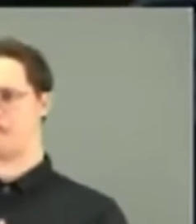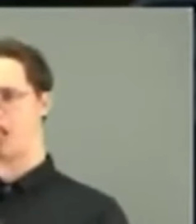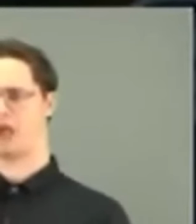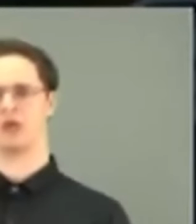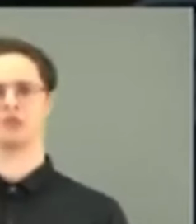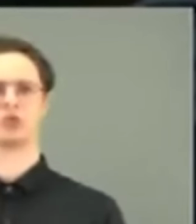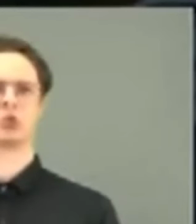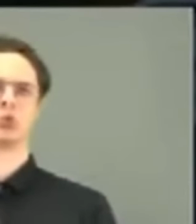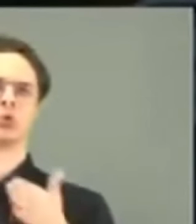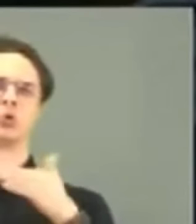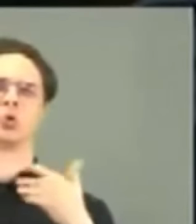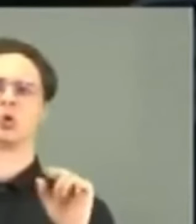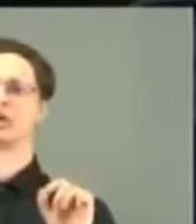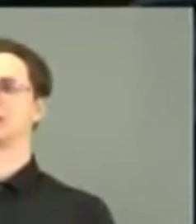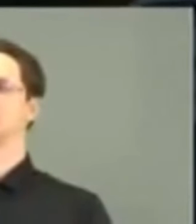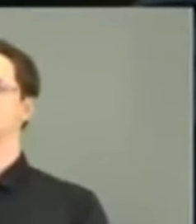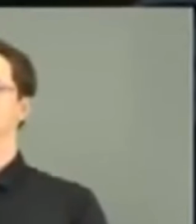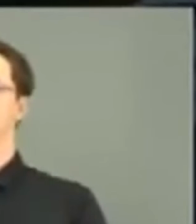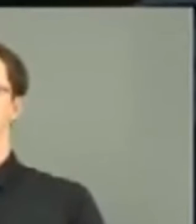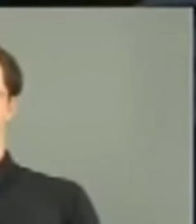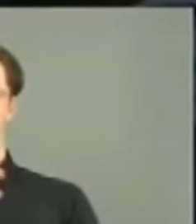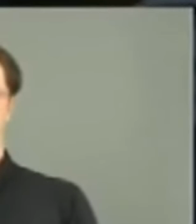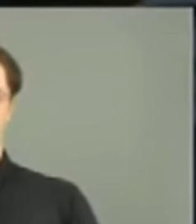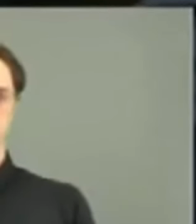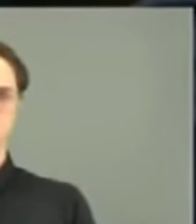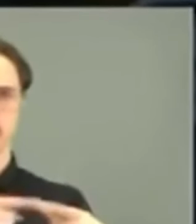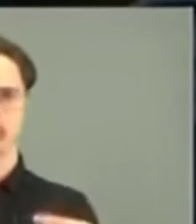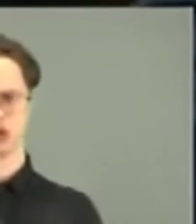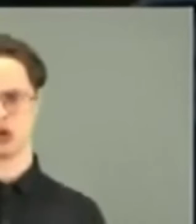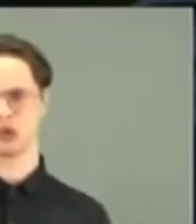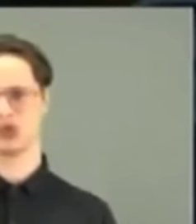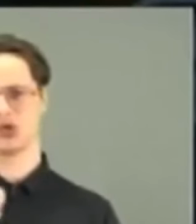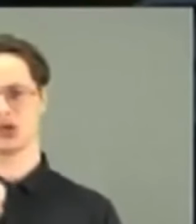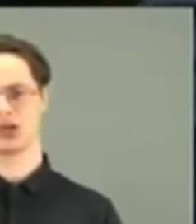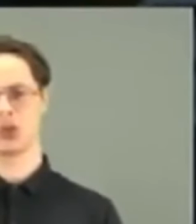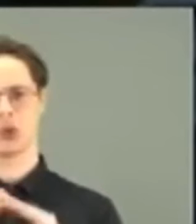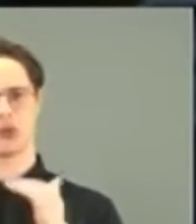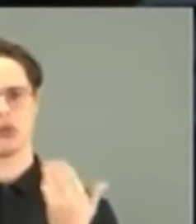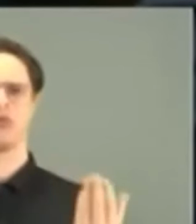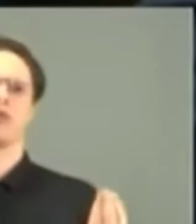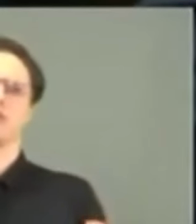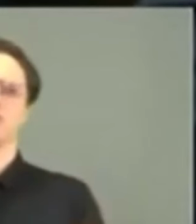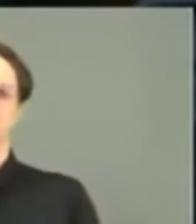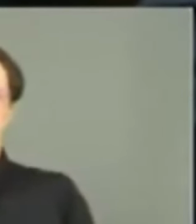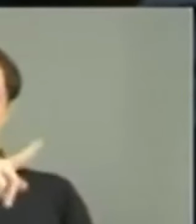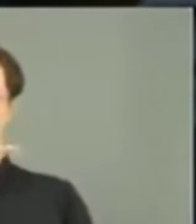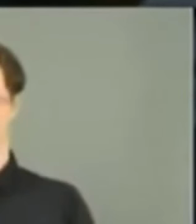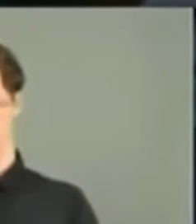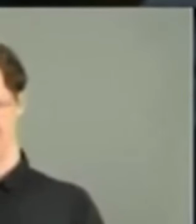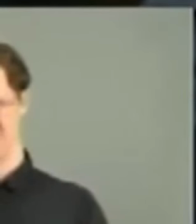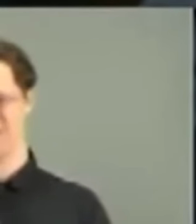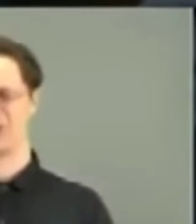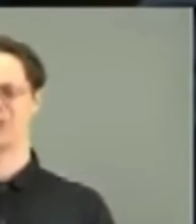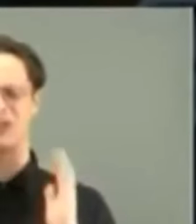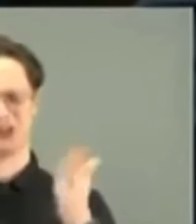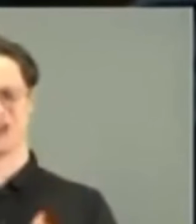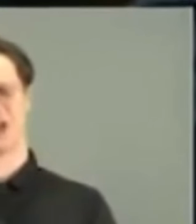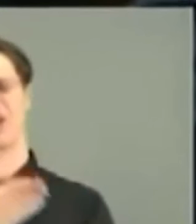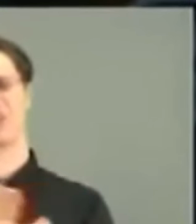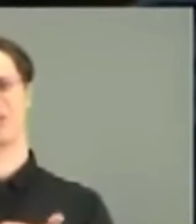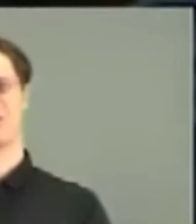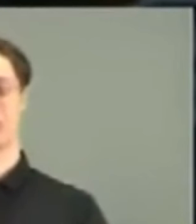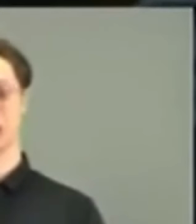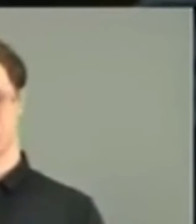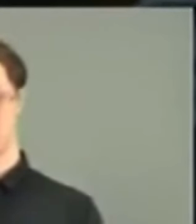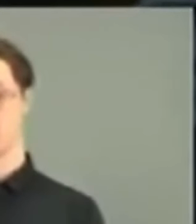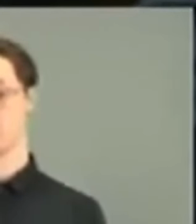pedido de deputados do PSOL e do senador Randolfe Rodrigues, Alexandre de Moraes mandou a Polícia Federal fazer uma operação contra